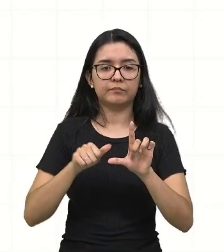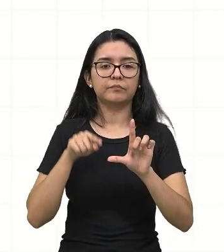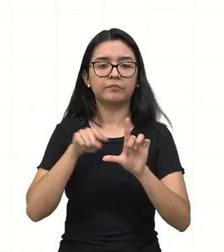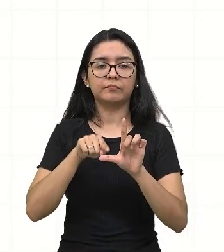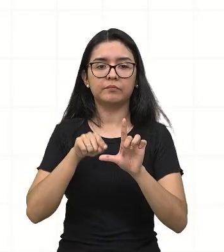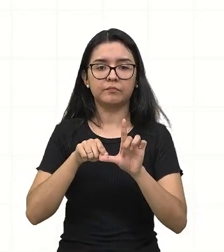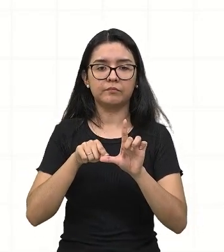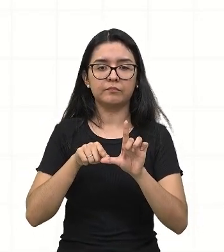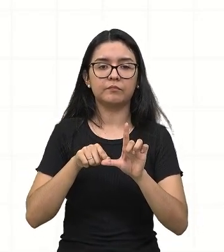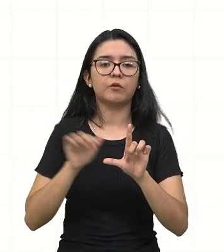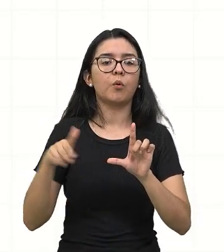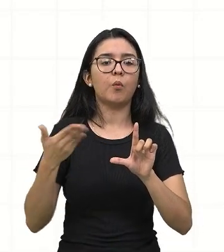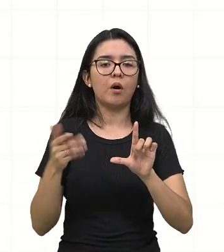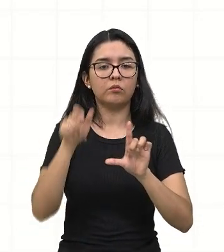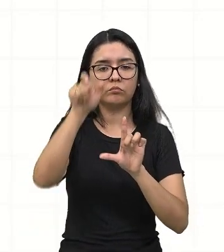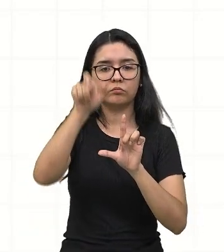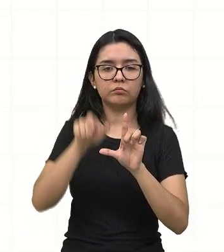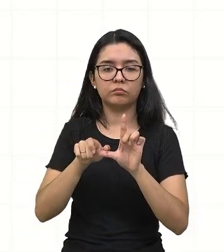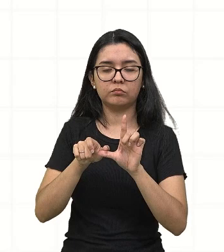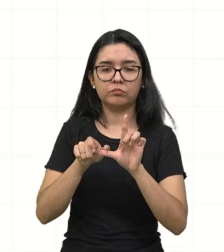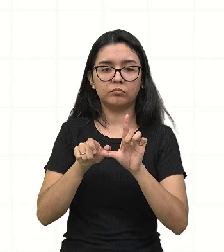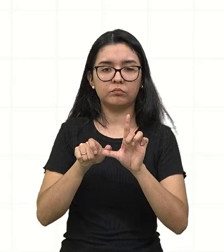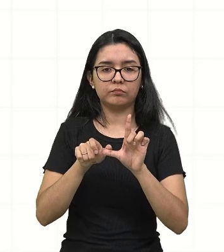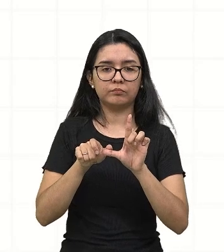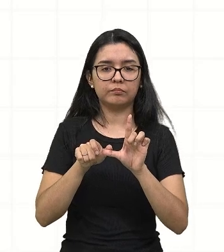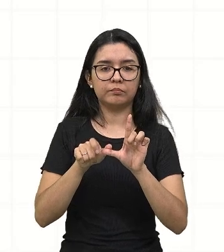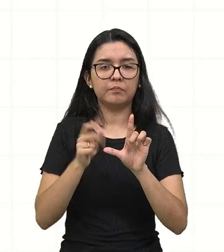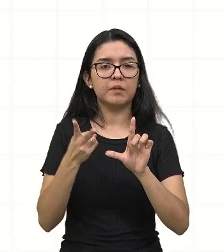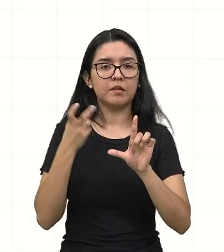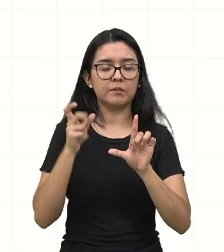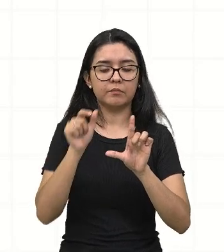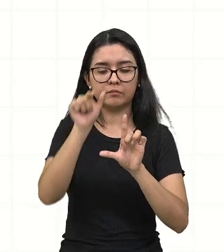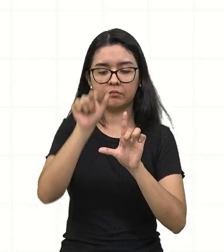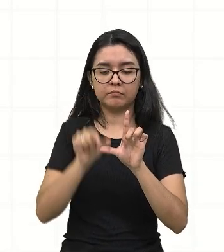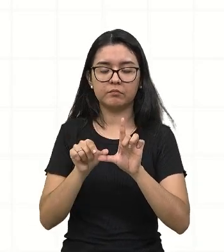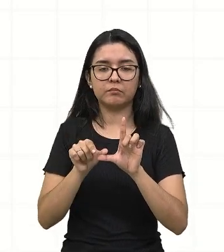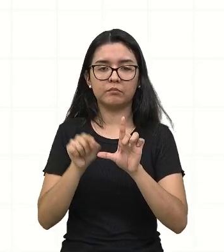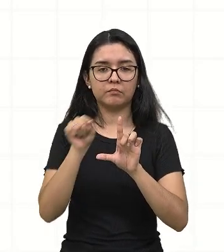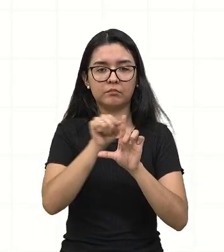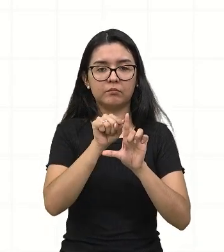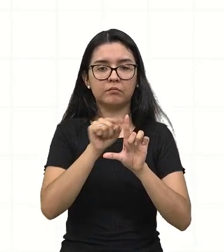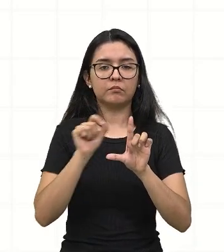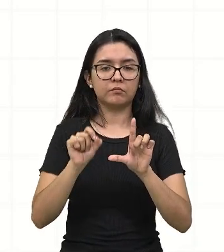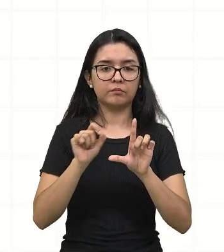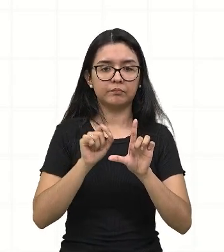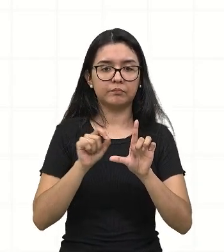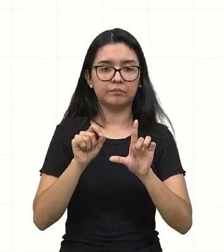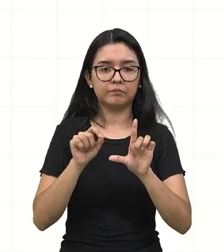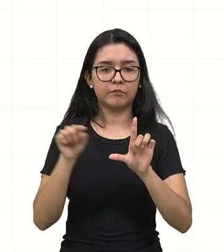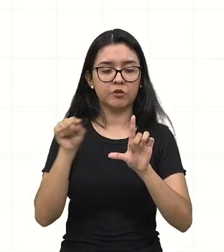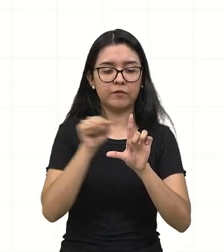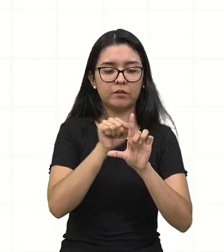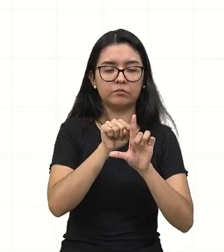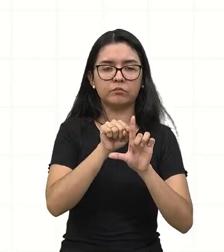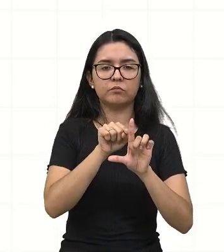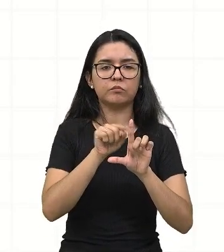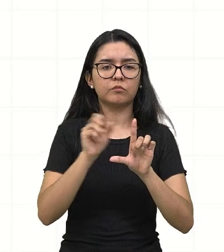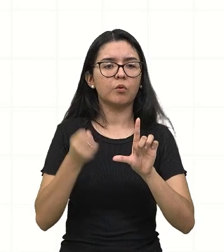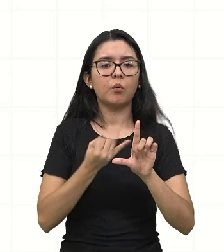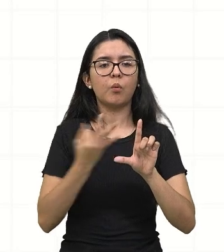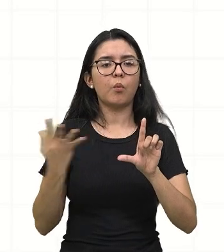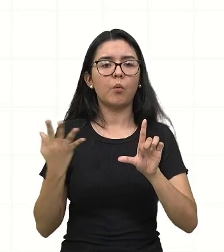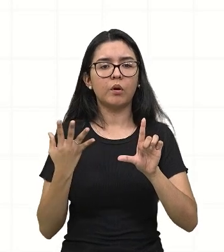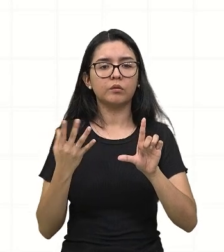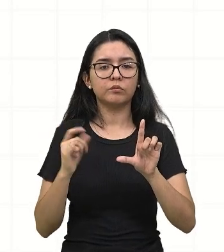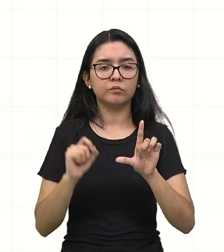para essa barrinha aqui, ó. Essa barra aqui, ó. Tem vestido, está aqui, a gente vai analisar bem aqui, ó. Olha a direção que o senhor está